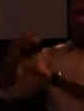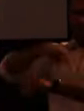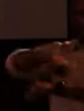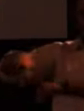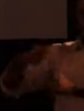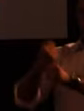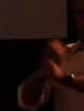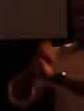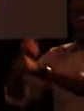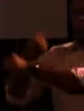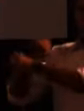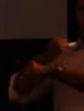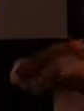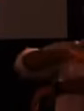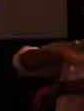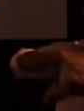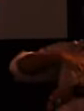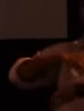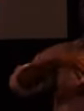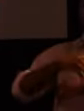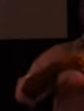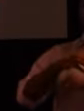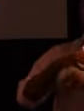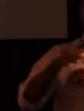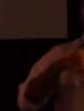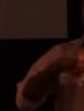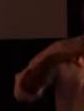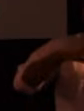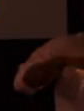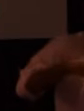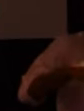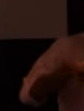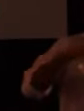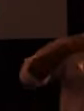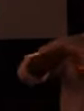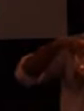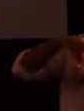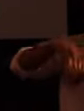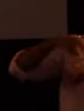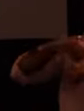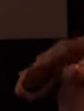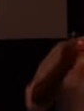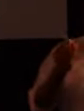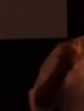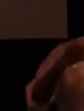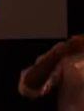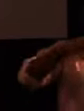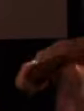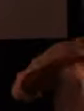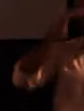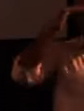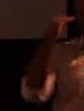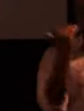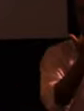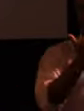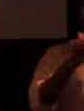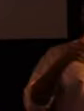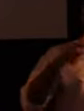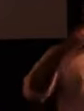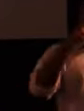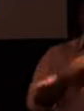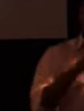cidade. Então, para vocês terem ideia, nós estamos falando aqui do trecho 1 a 3, lá em Santo Tomé de Paripe, naquela região. A